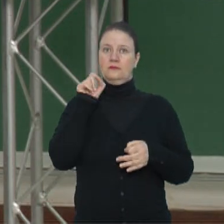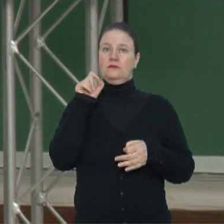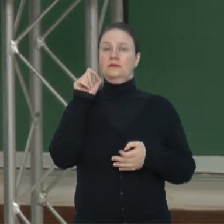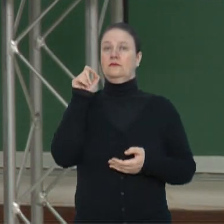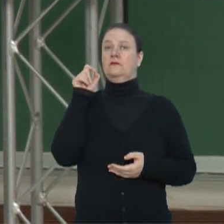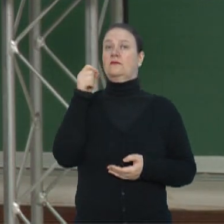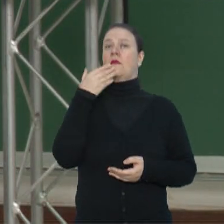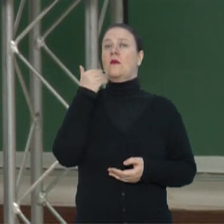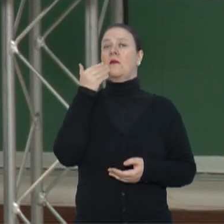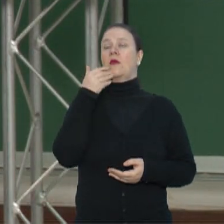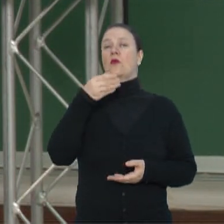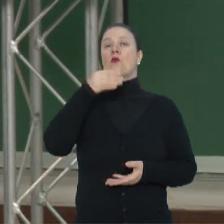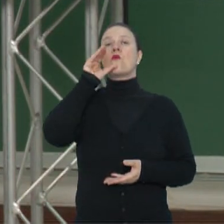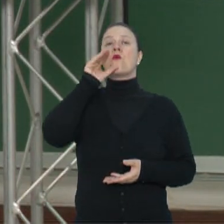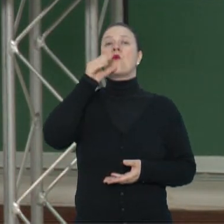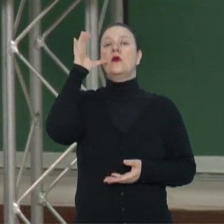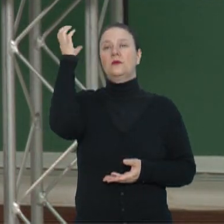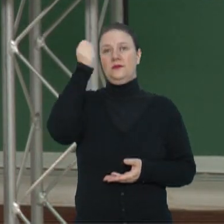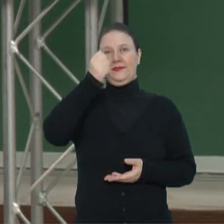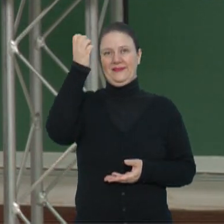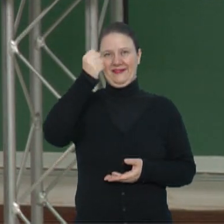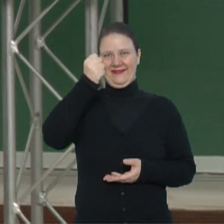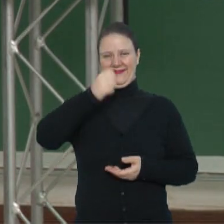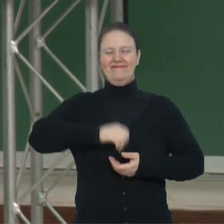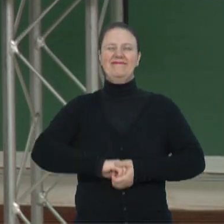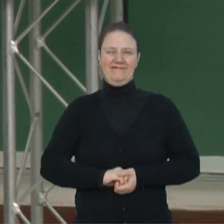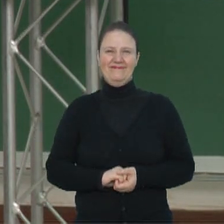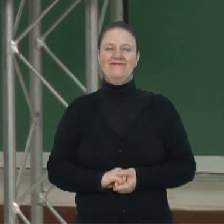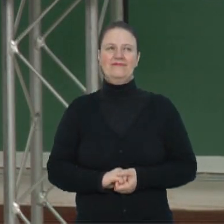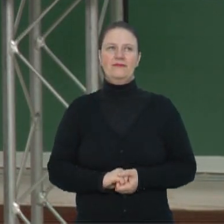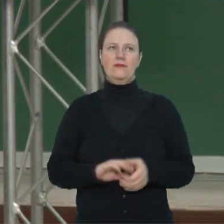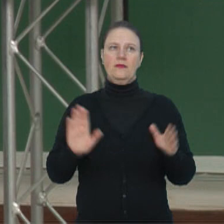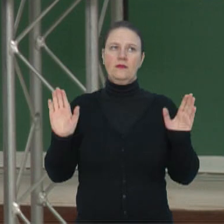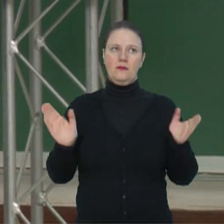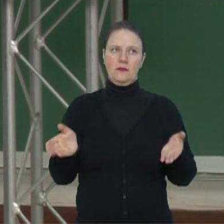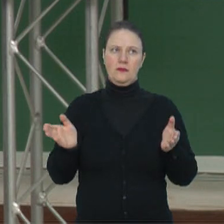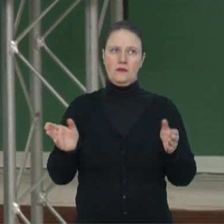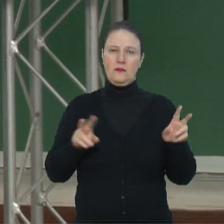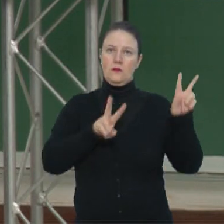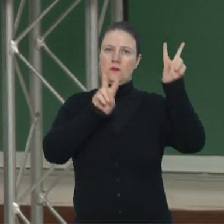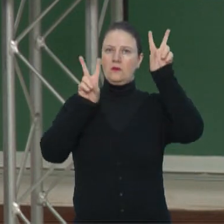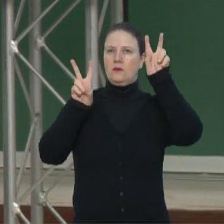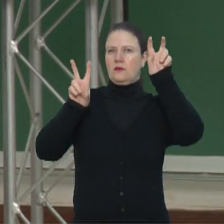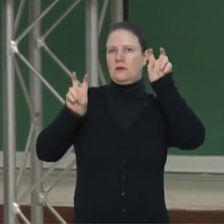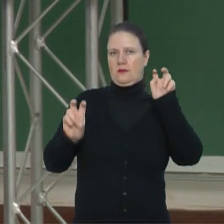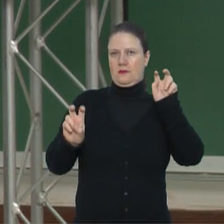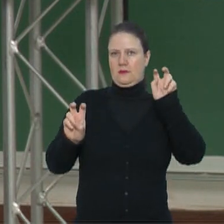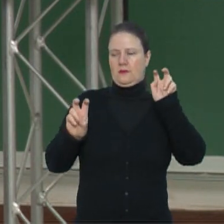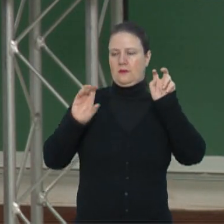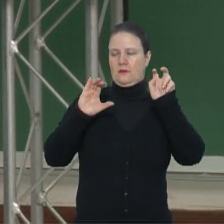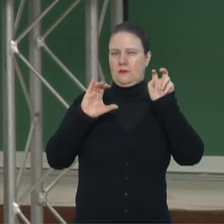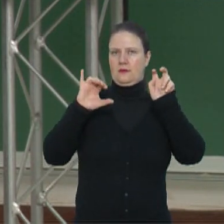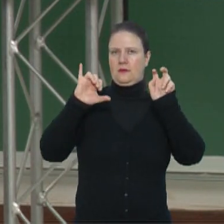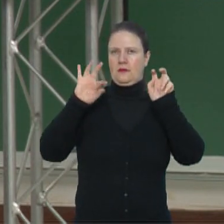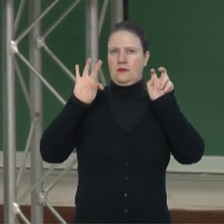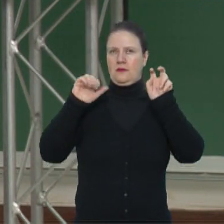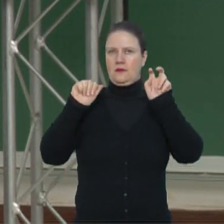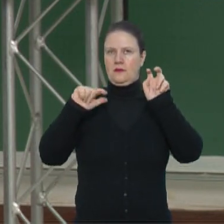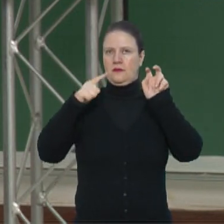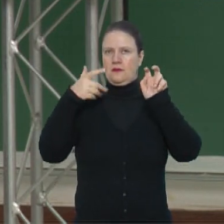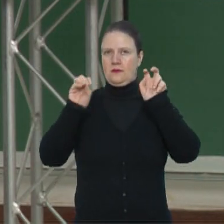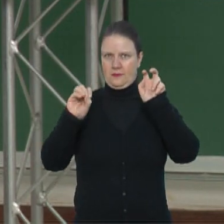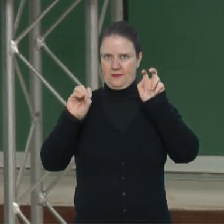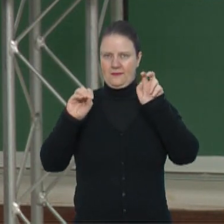leite. E aqui eu trouxe uma citação, uma quote. Lembra aula passada, nós estudamos as